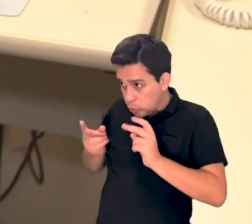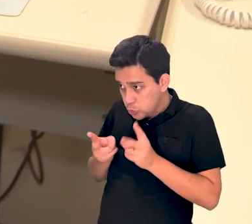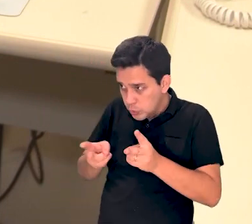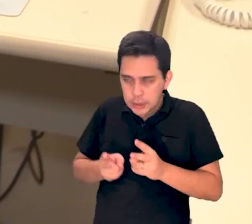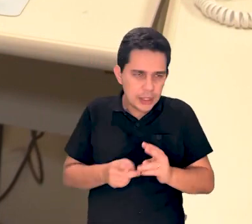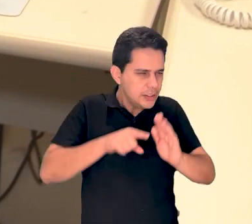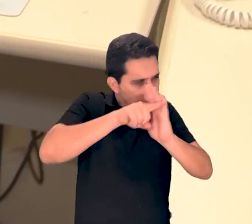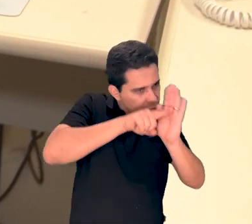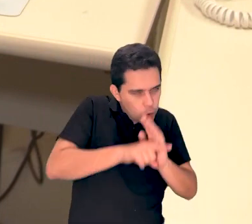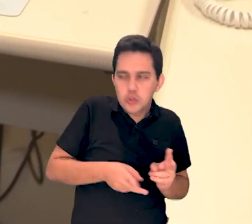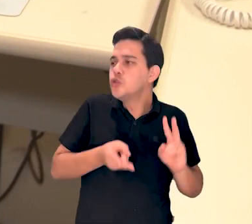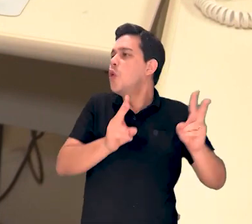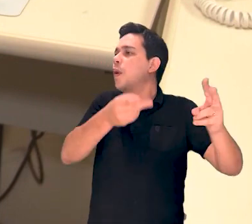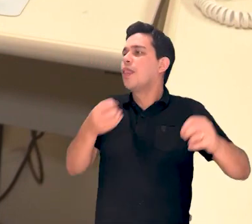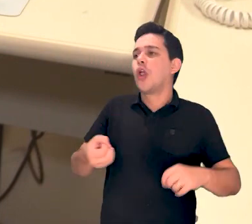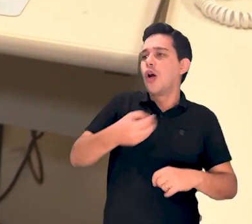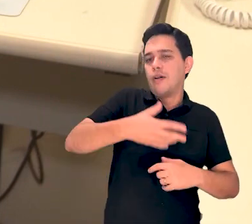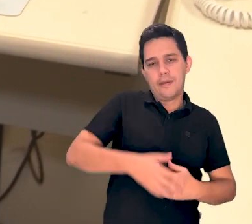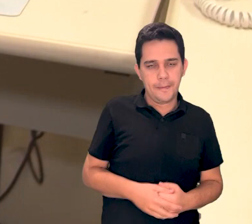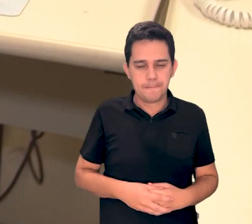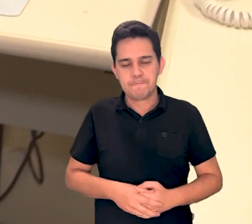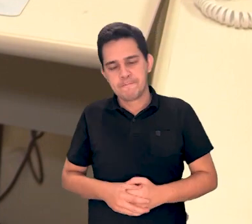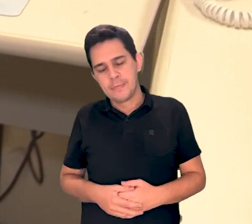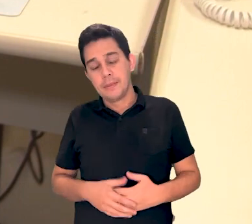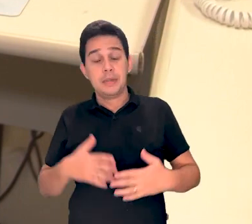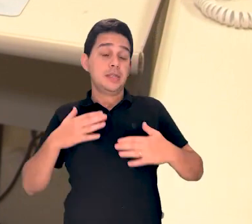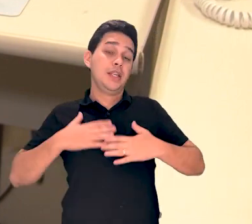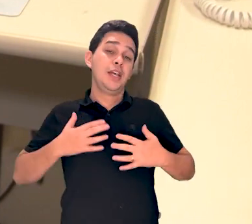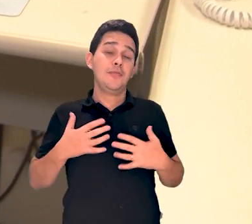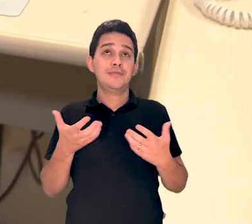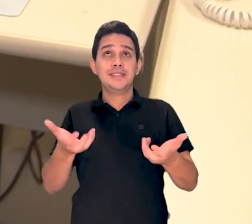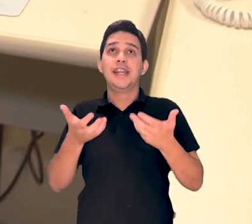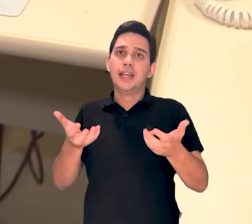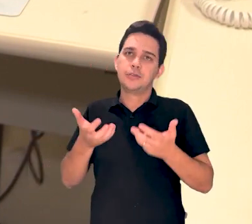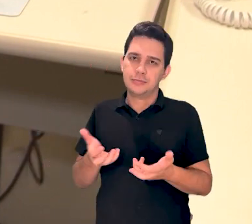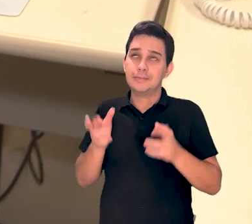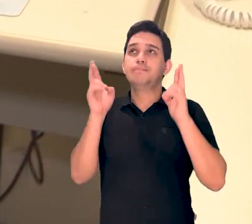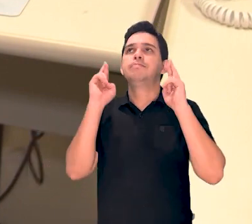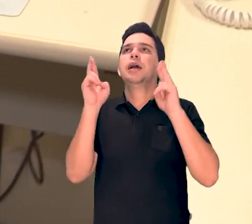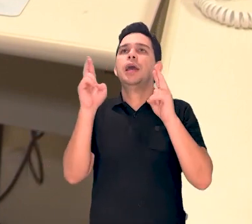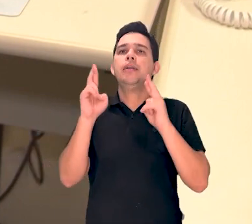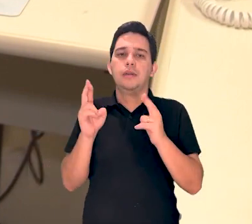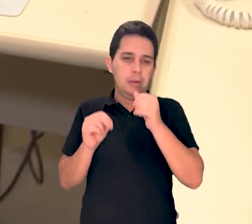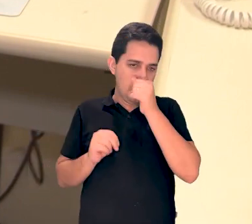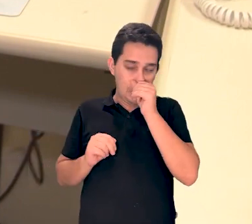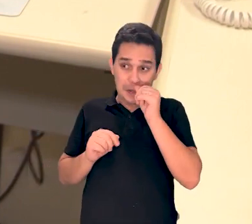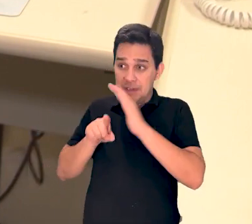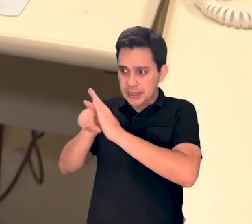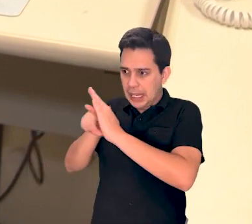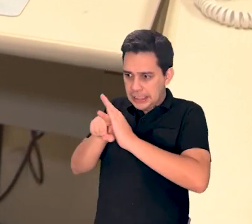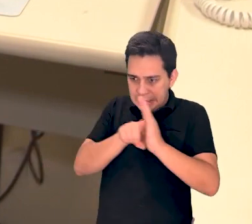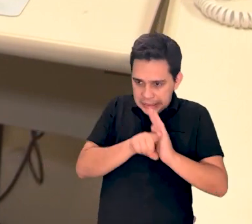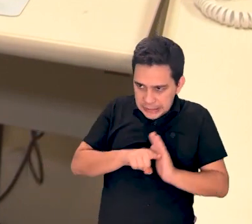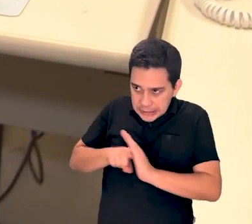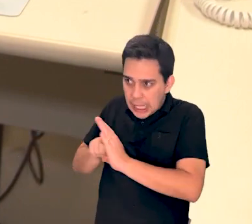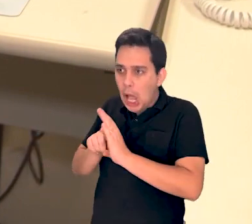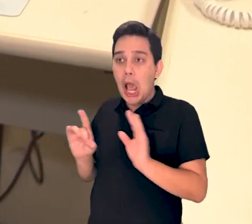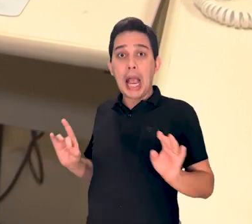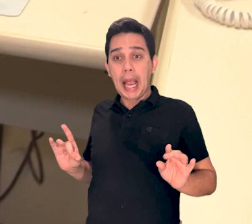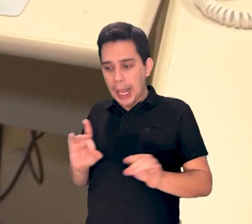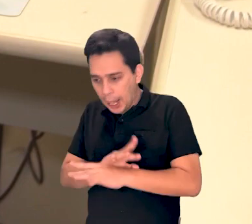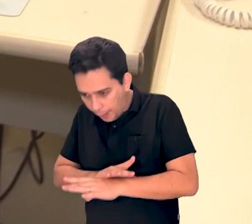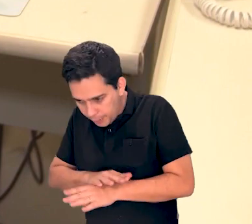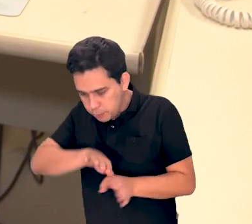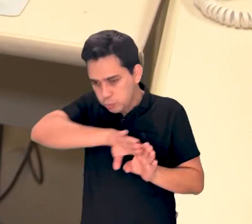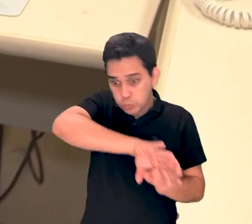enfim Só espero que a gente esteja realmente encerrando um círculo para começar um